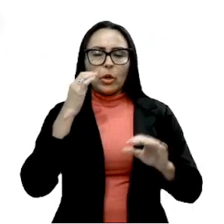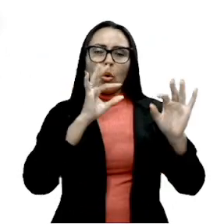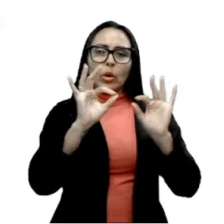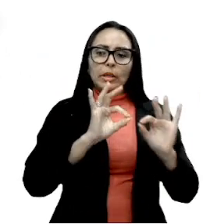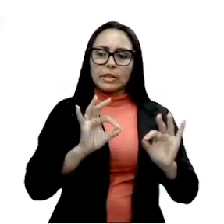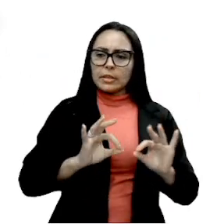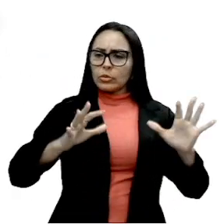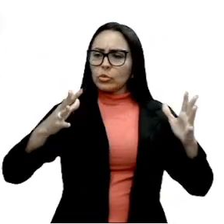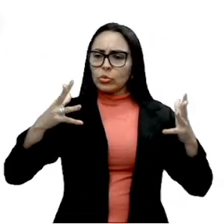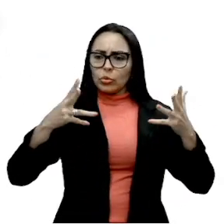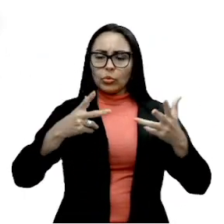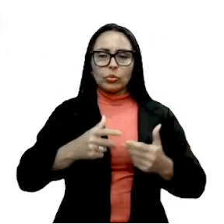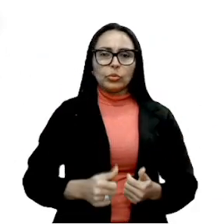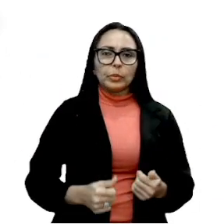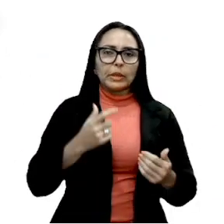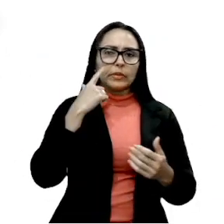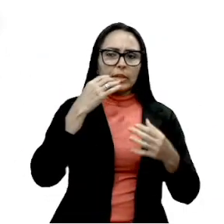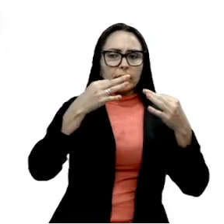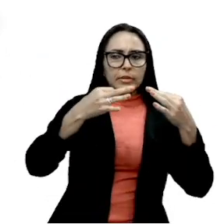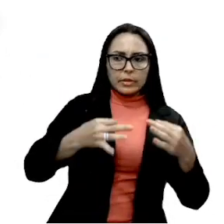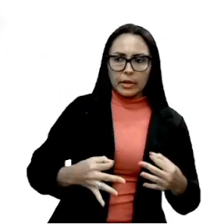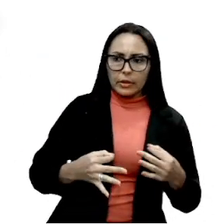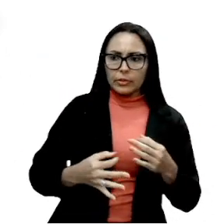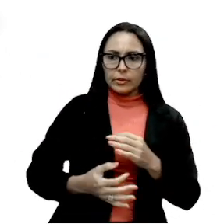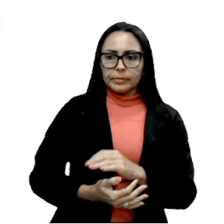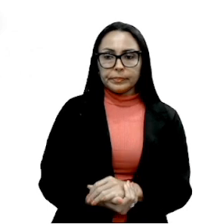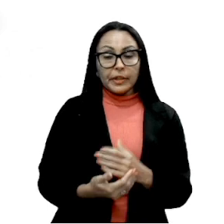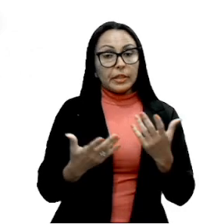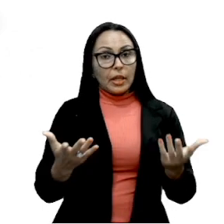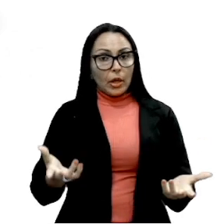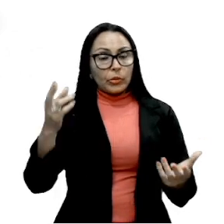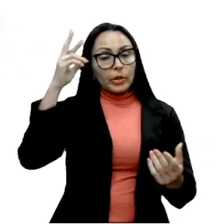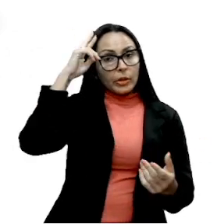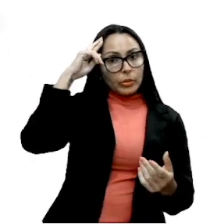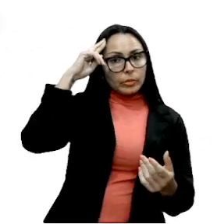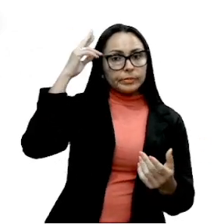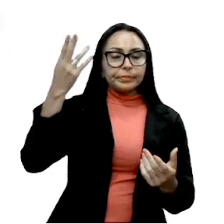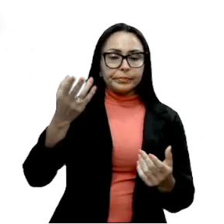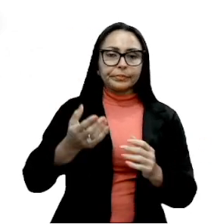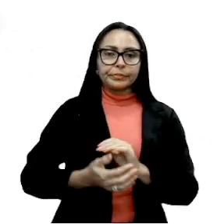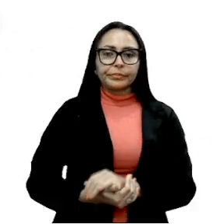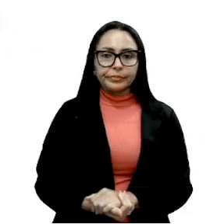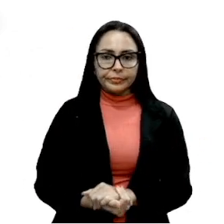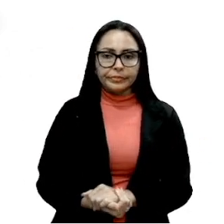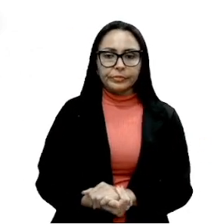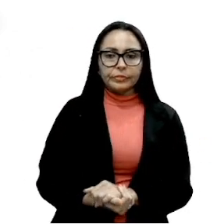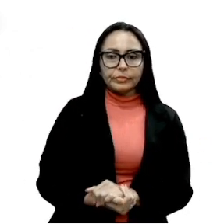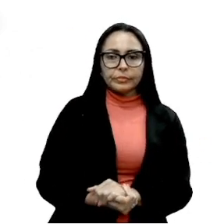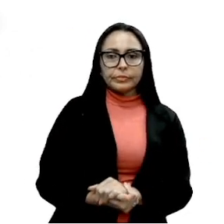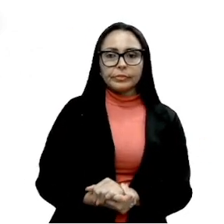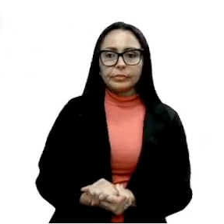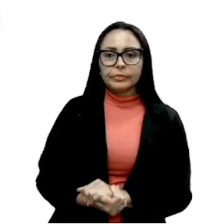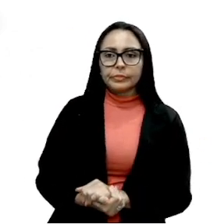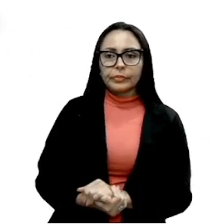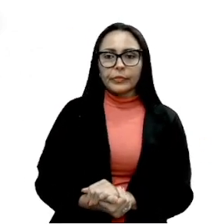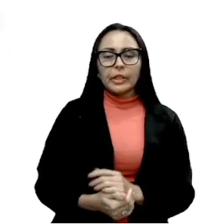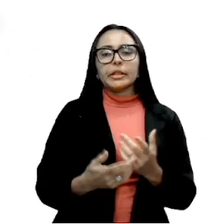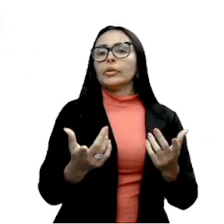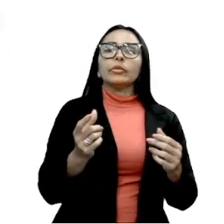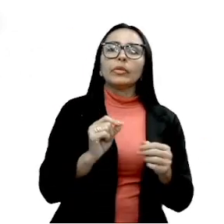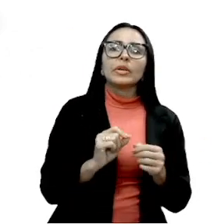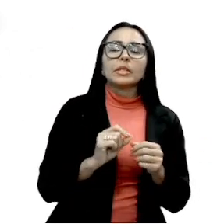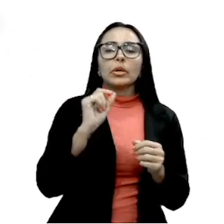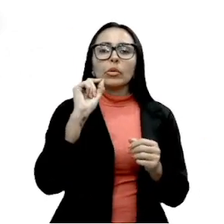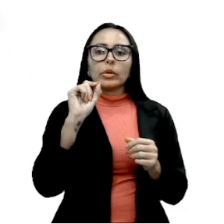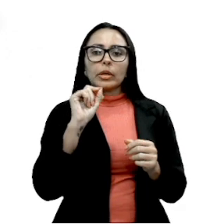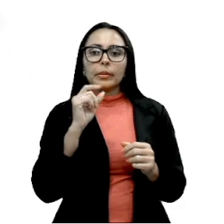instrumentos para que saia aquela sinfonia perfeita. É o diretor de cena é o responsável por tudo isso aí. Então, o que é que ele vai fazer? Ele é o